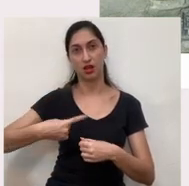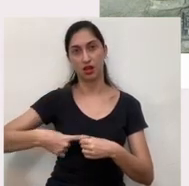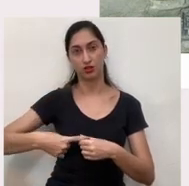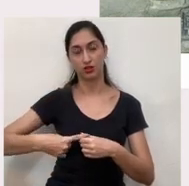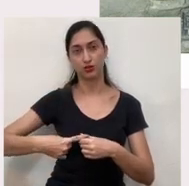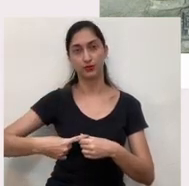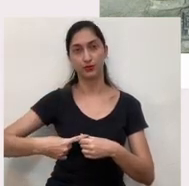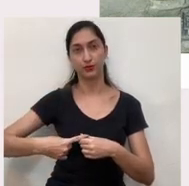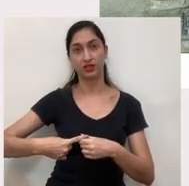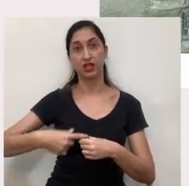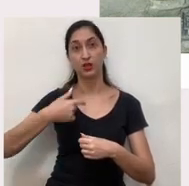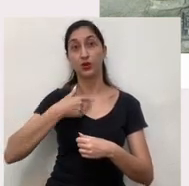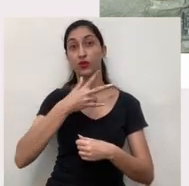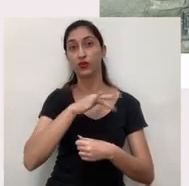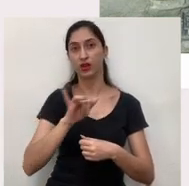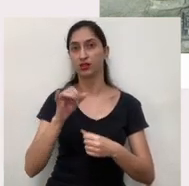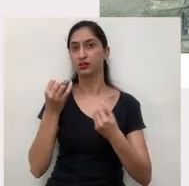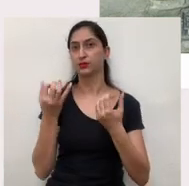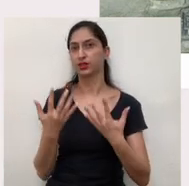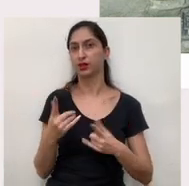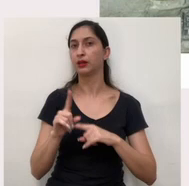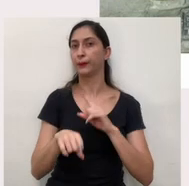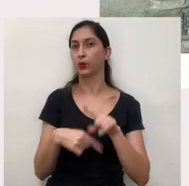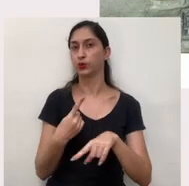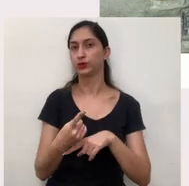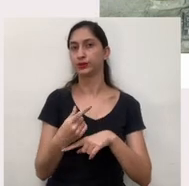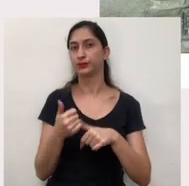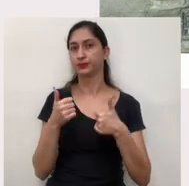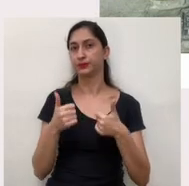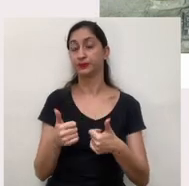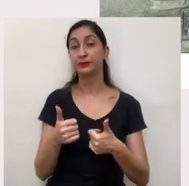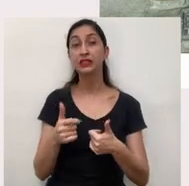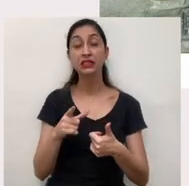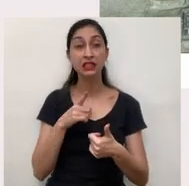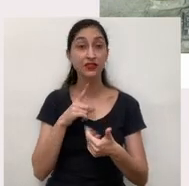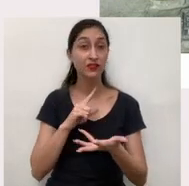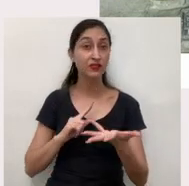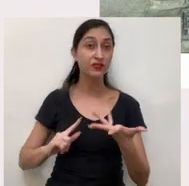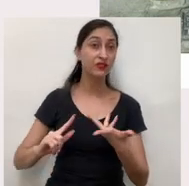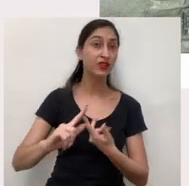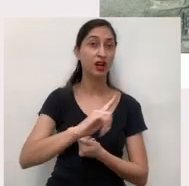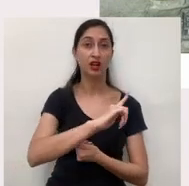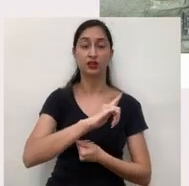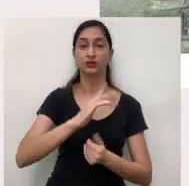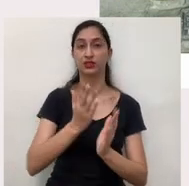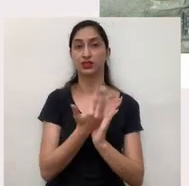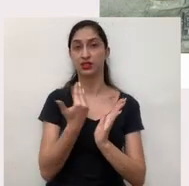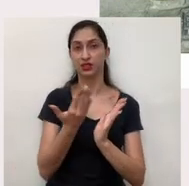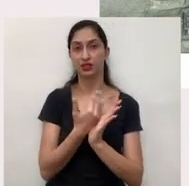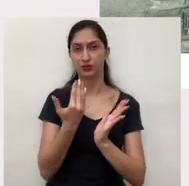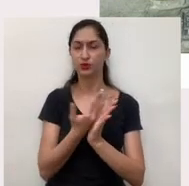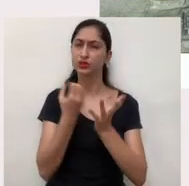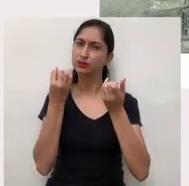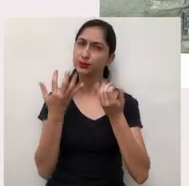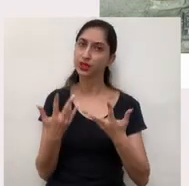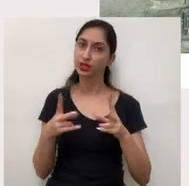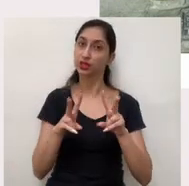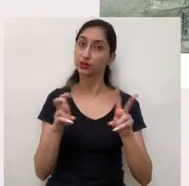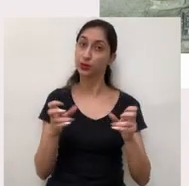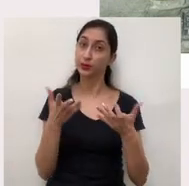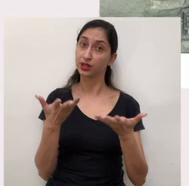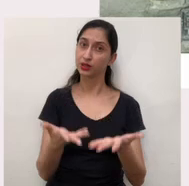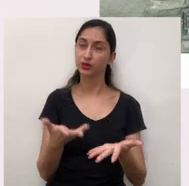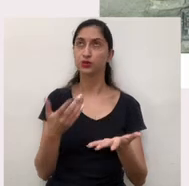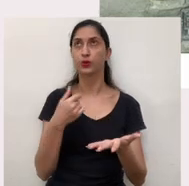falar, eu vou falar um pouco disso mais à frente. Bom, são vários livros que fazem esse exercício hoje, só